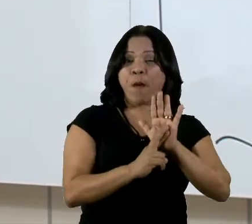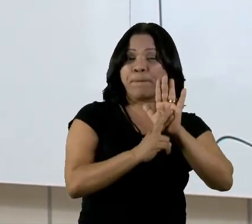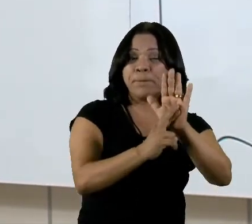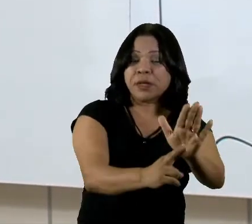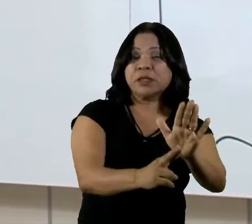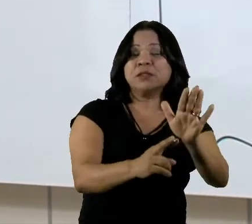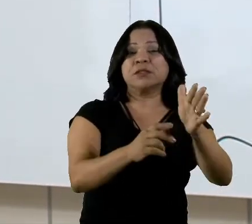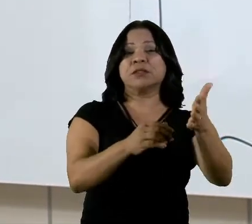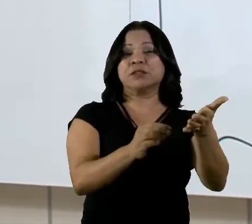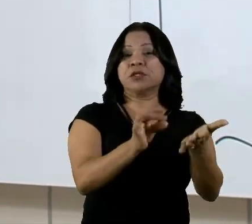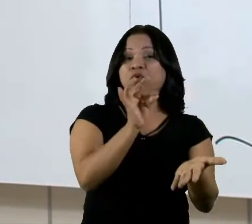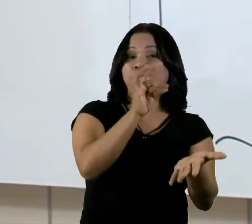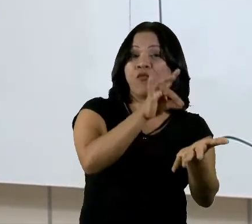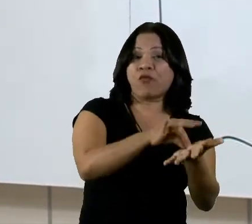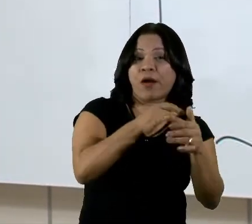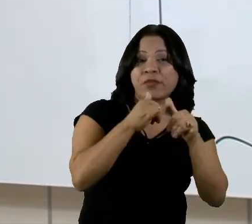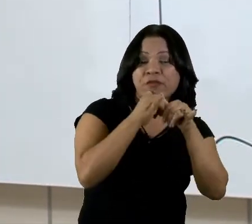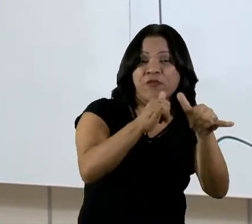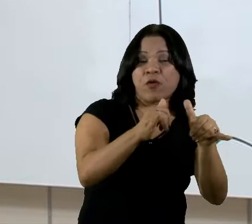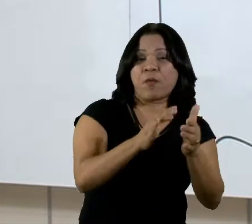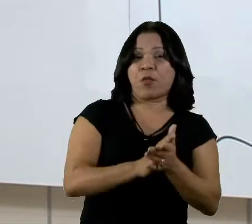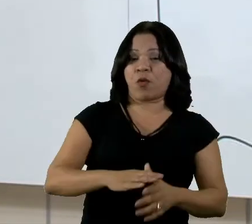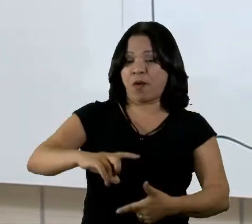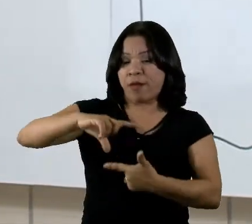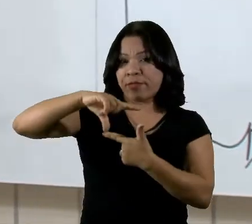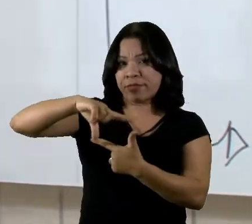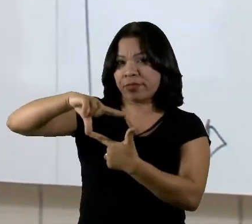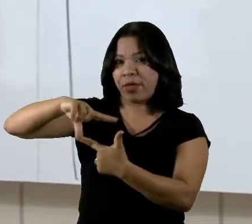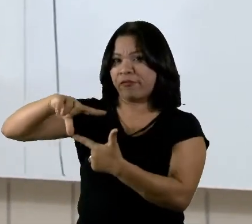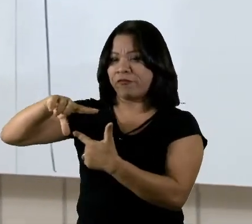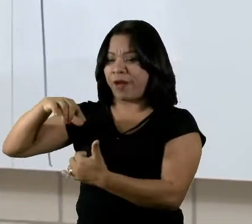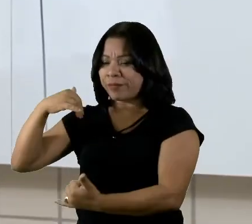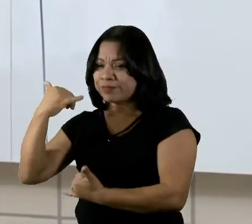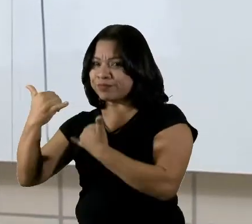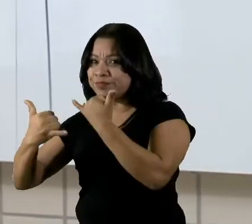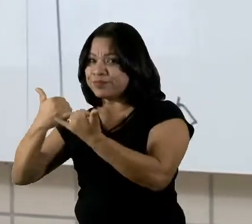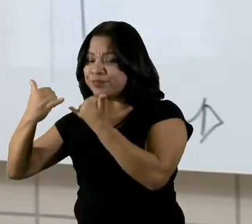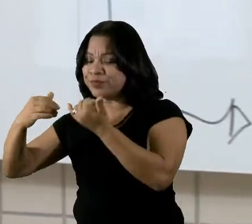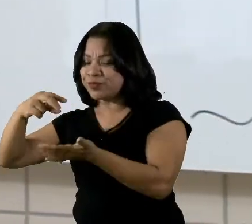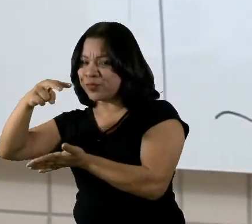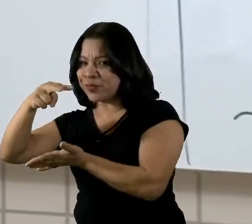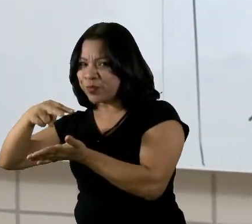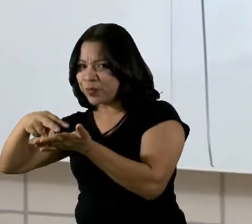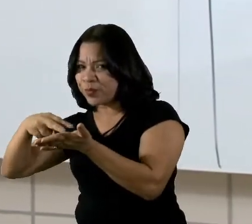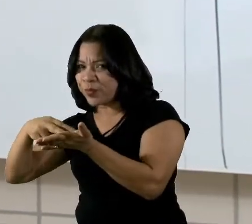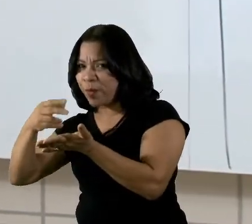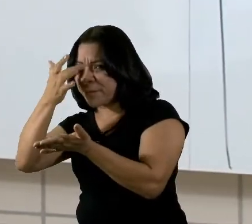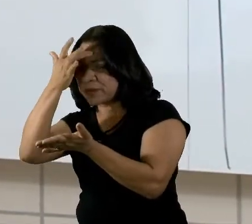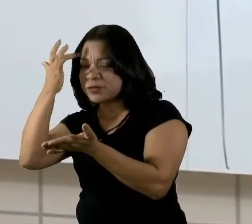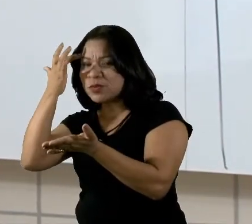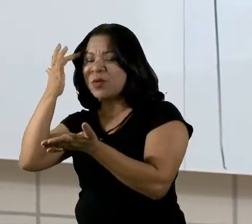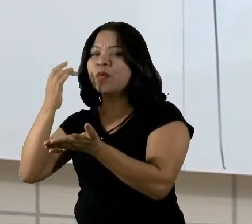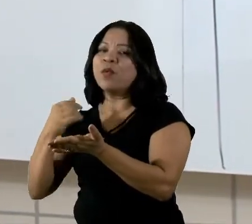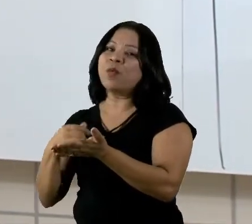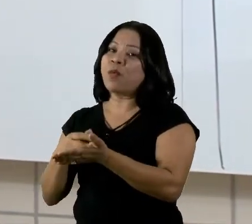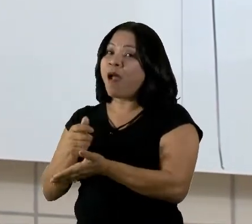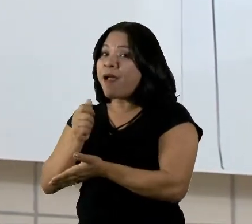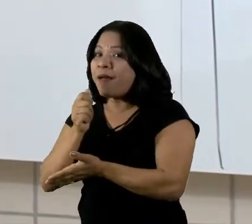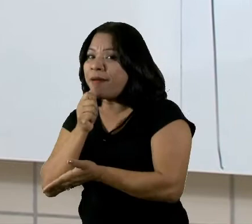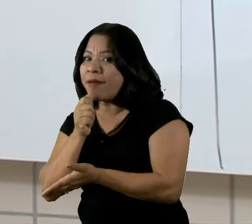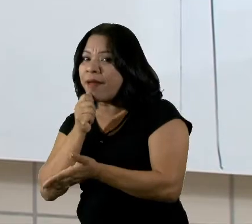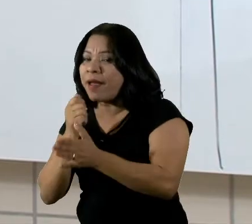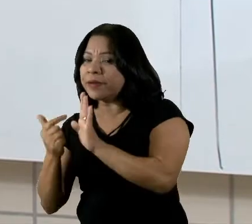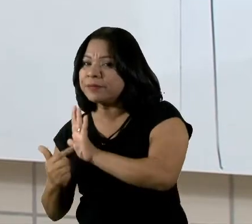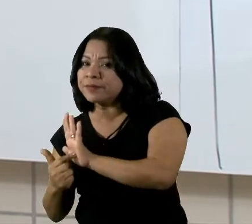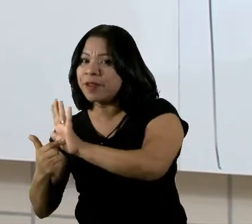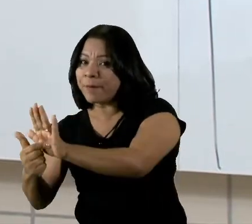ele informou, e na charge ele divertiu o leitor e ainda apresentou